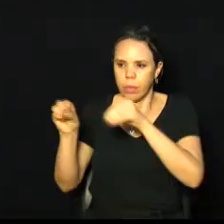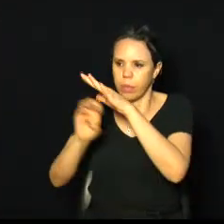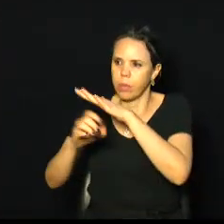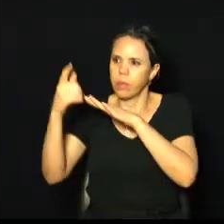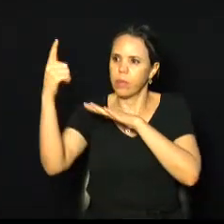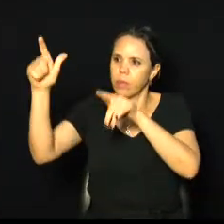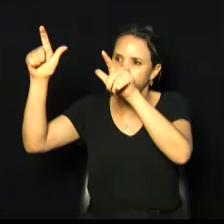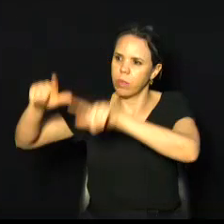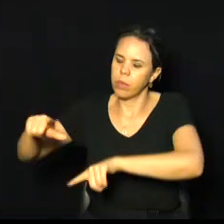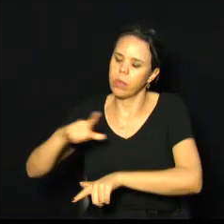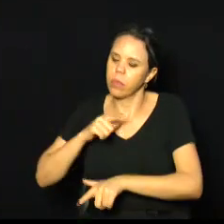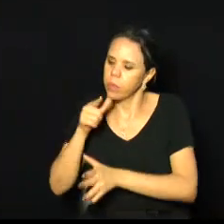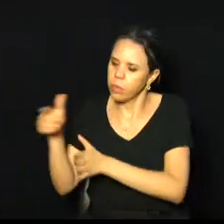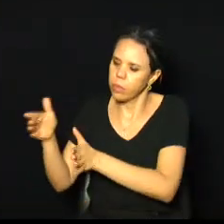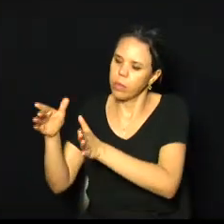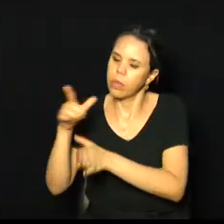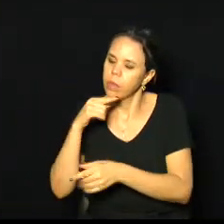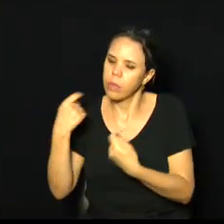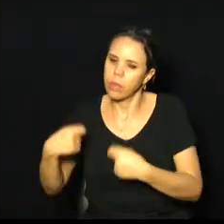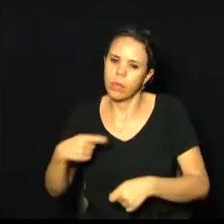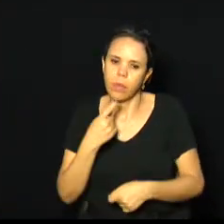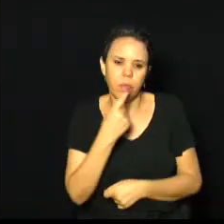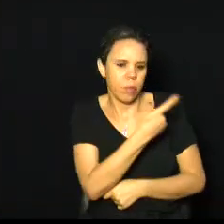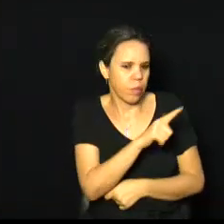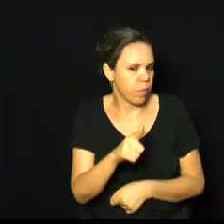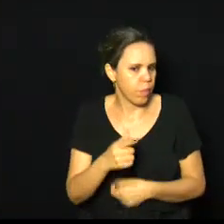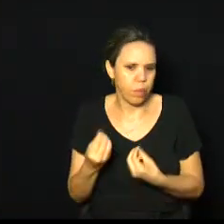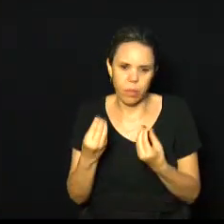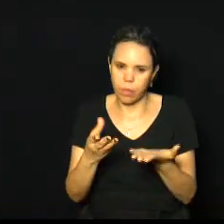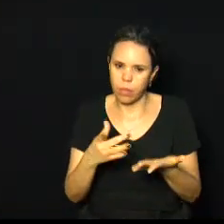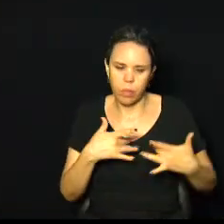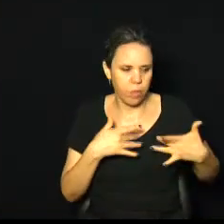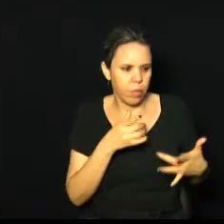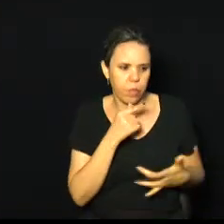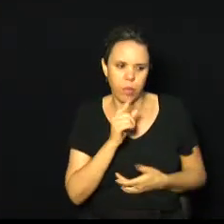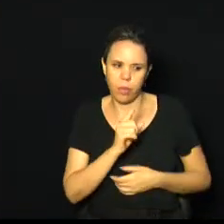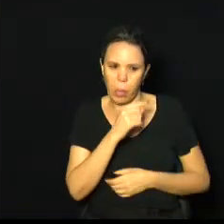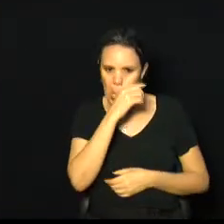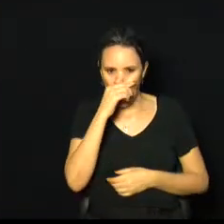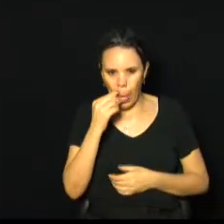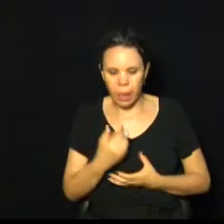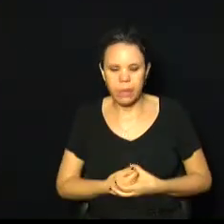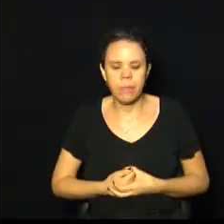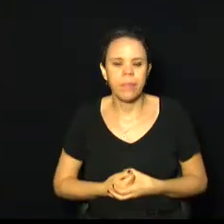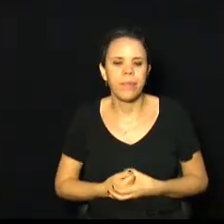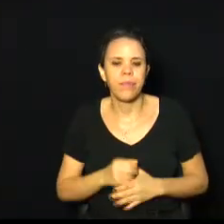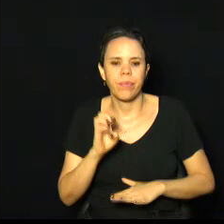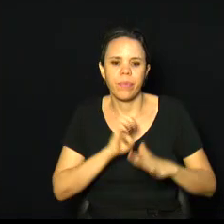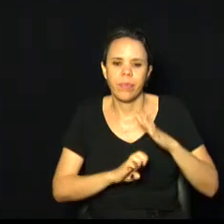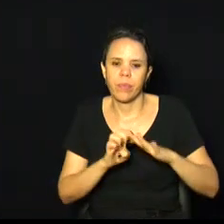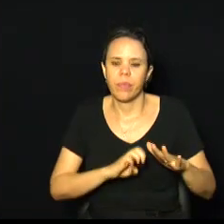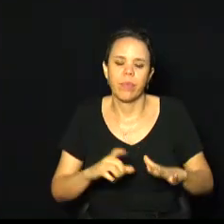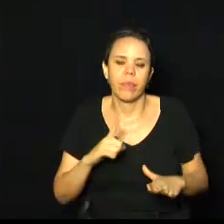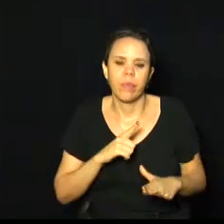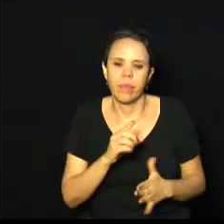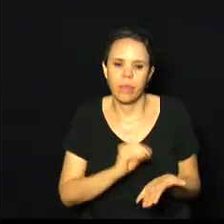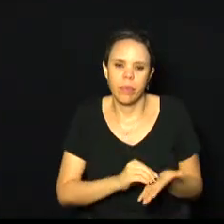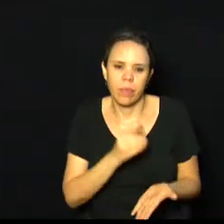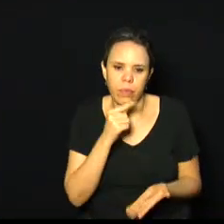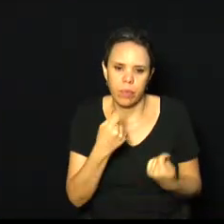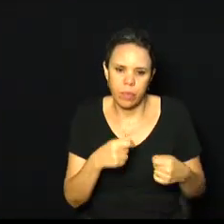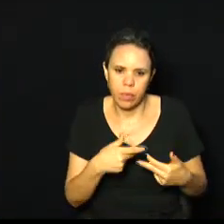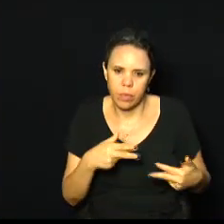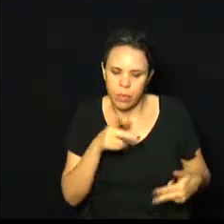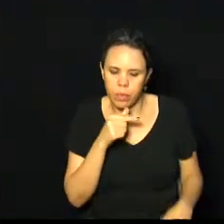que necessitam de água, pois Campinas não suporta mais a empresas que demandam